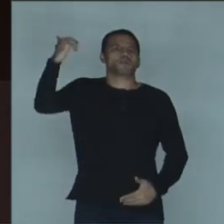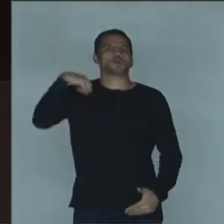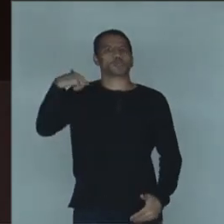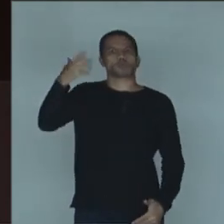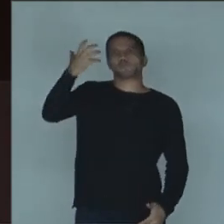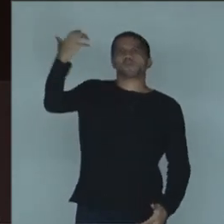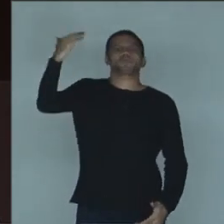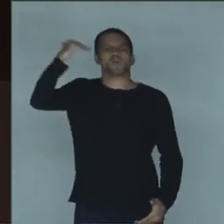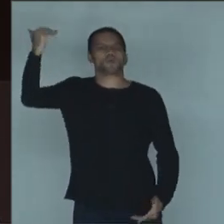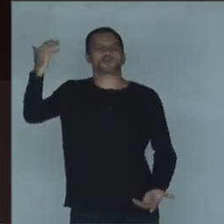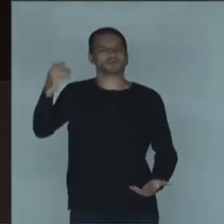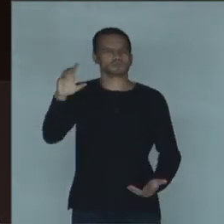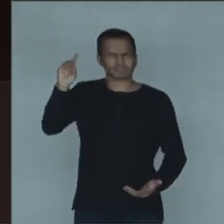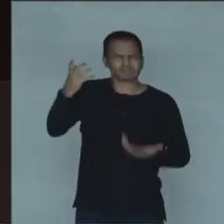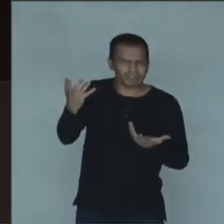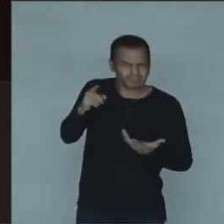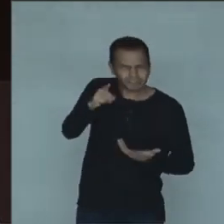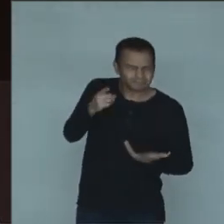segui-lo